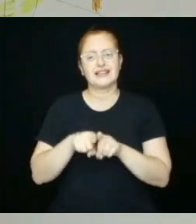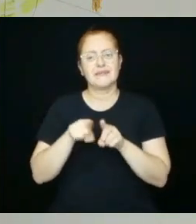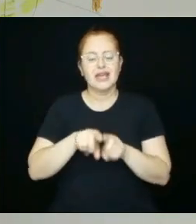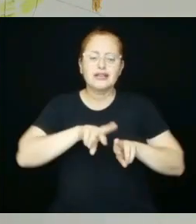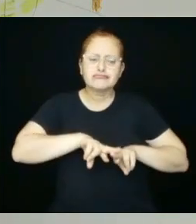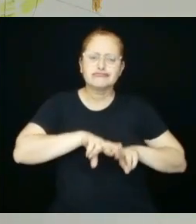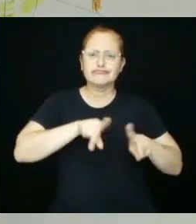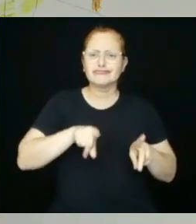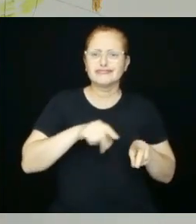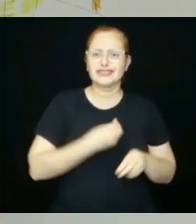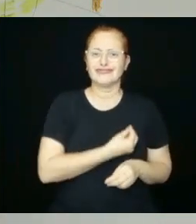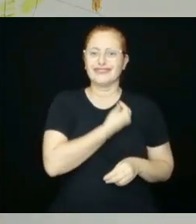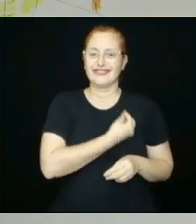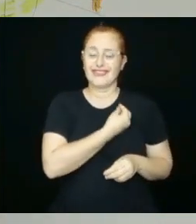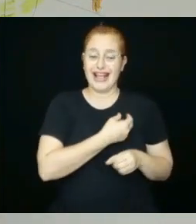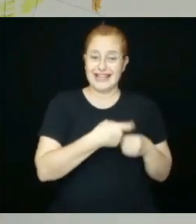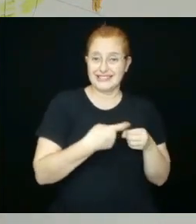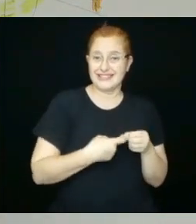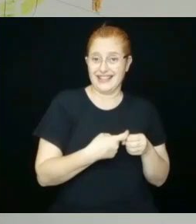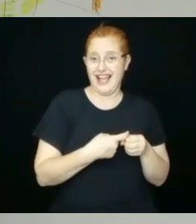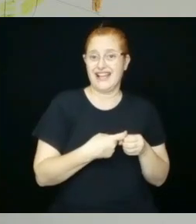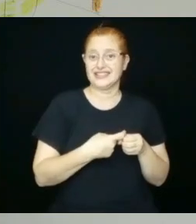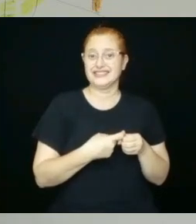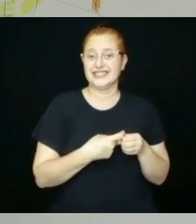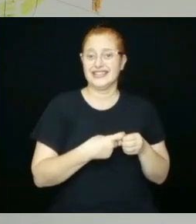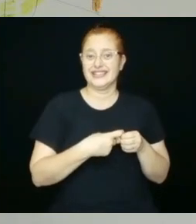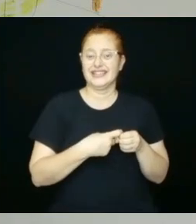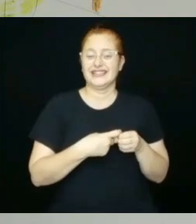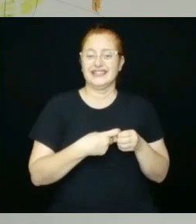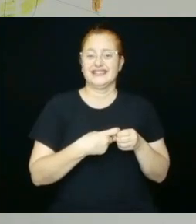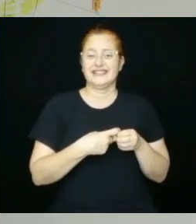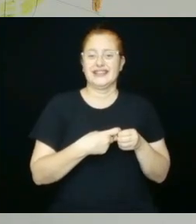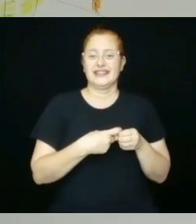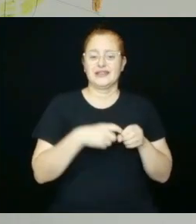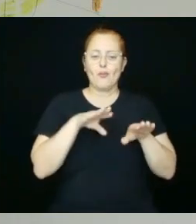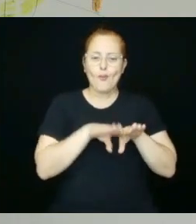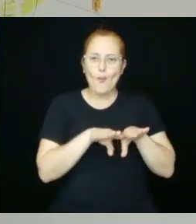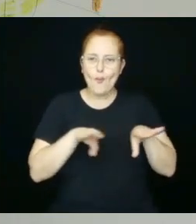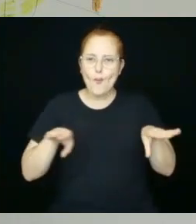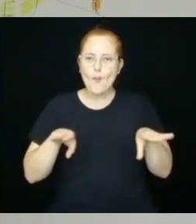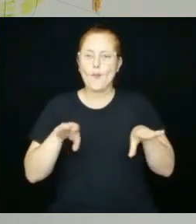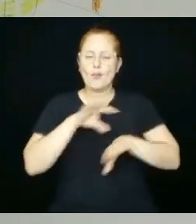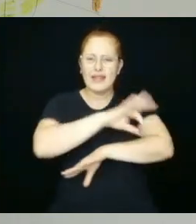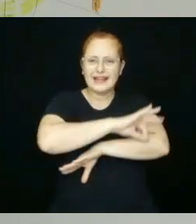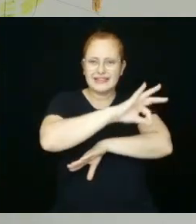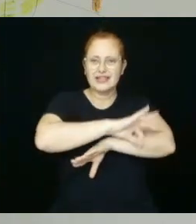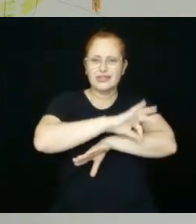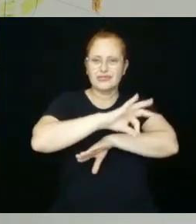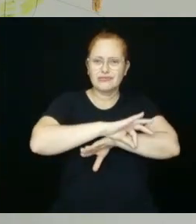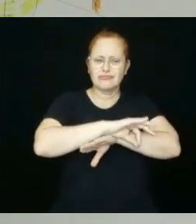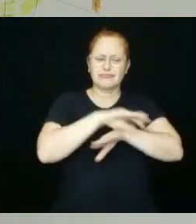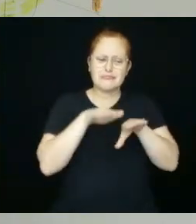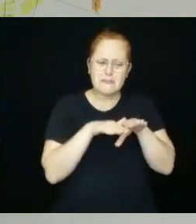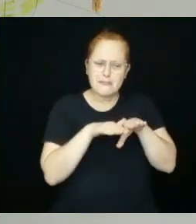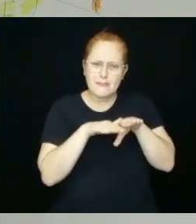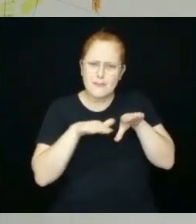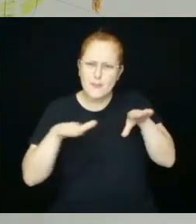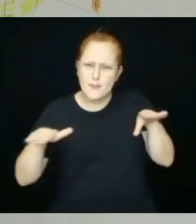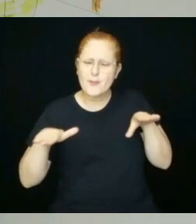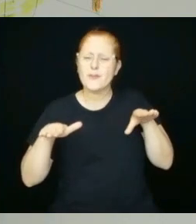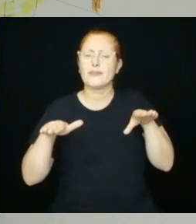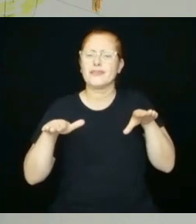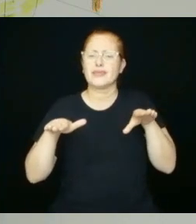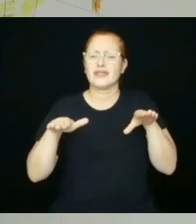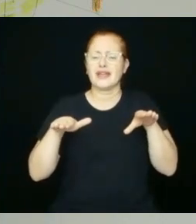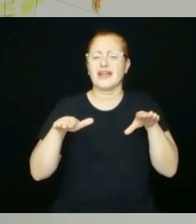diferença entre viver numa cidade plana, assim, com uma arquitetura muito mais baixa,